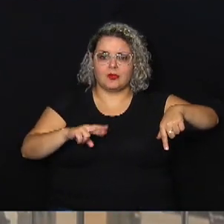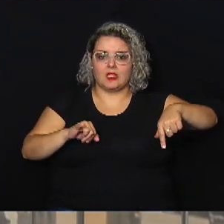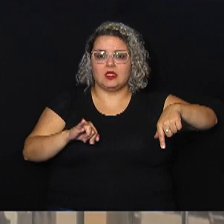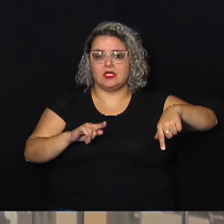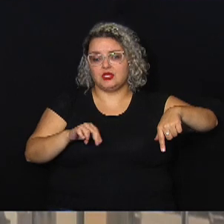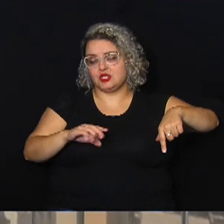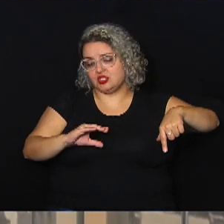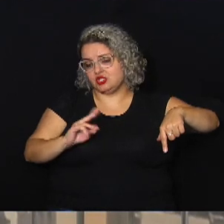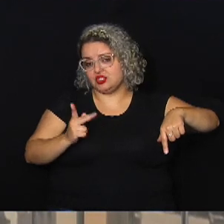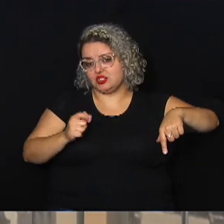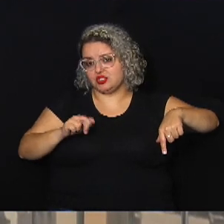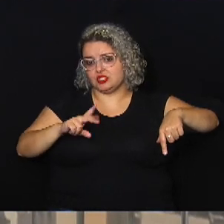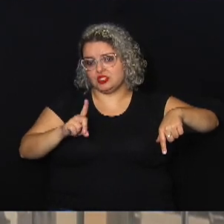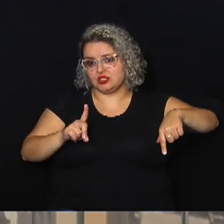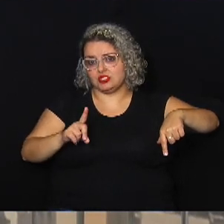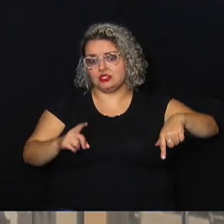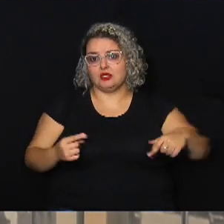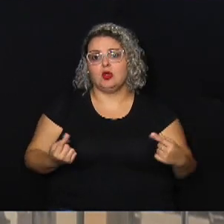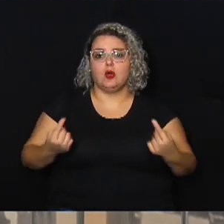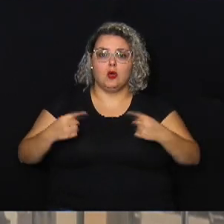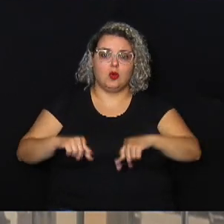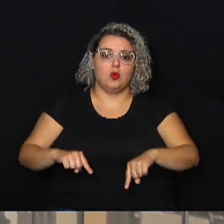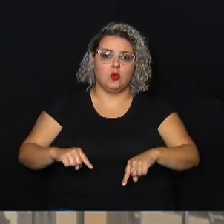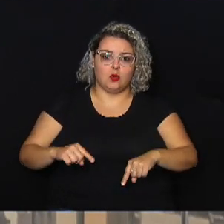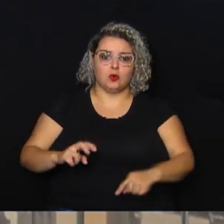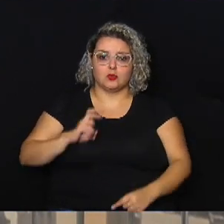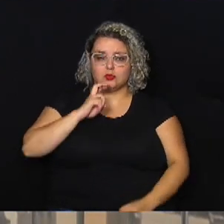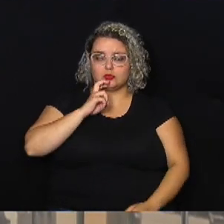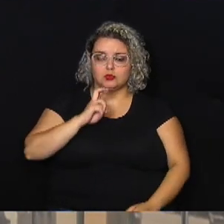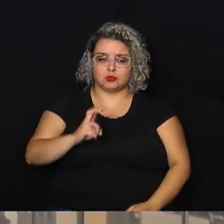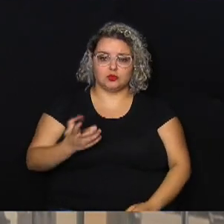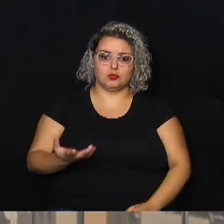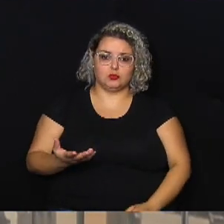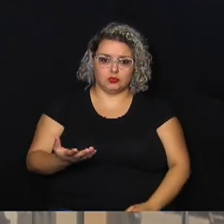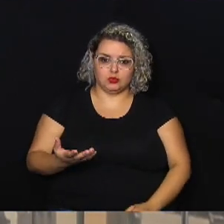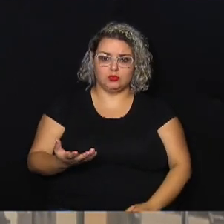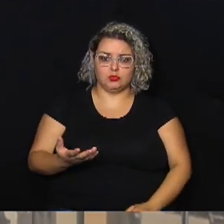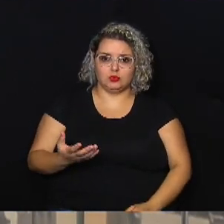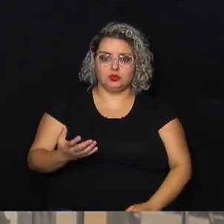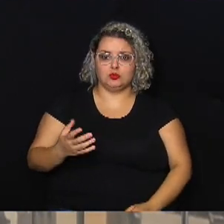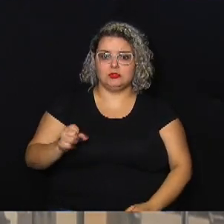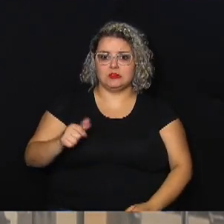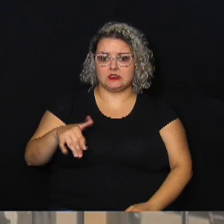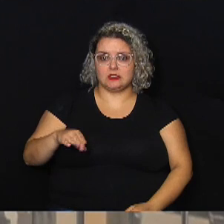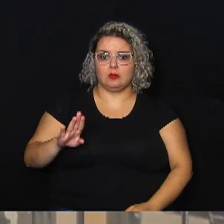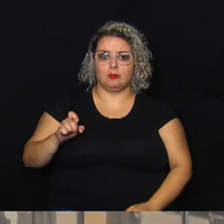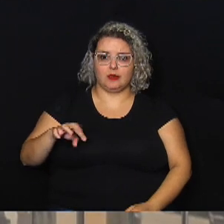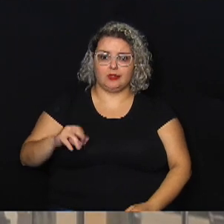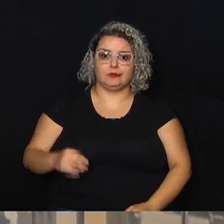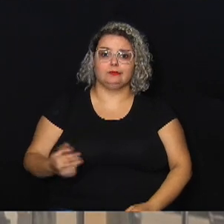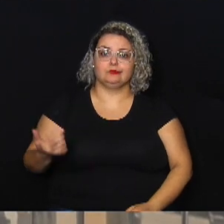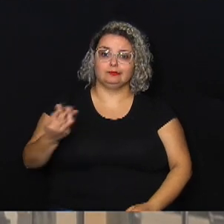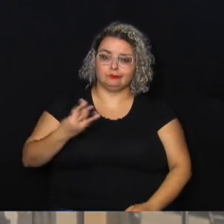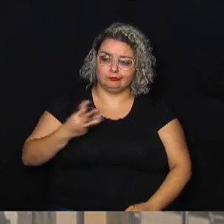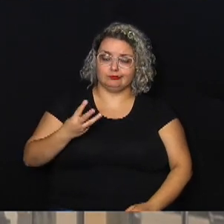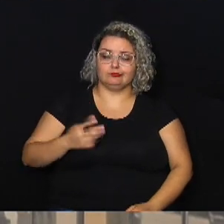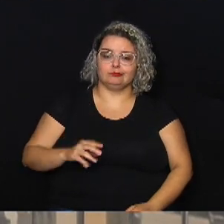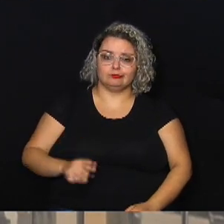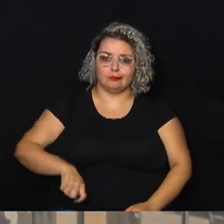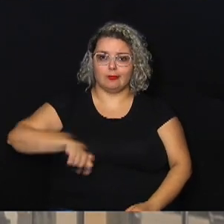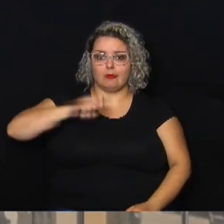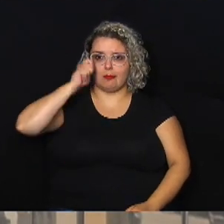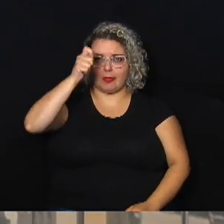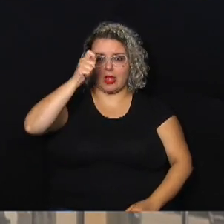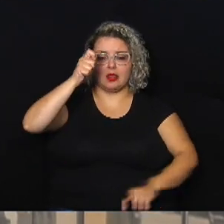vitória diante do São Bento em Sorocaba na última rodada, porque ele está suspenso pelo 3º cartão amarelo. E aí, o